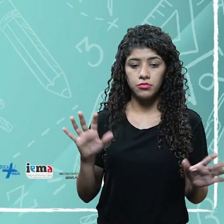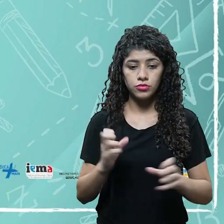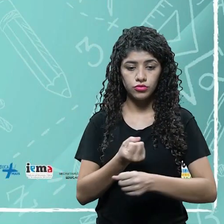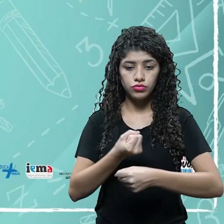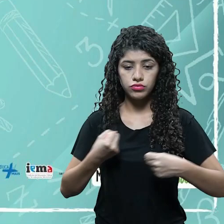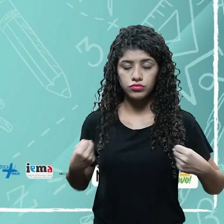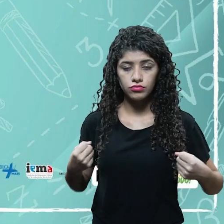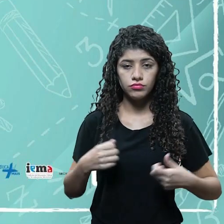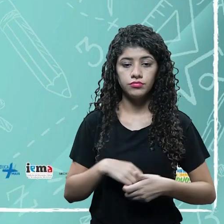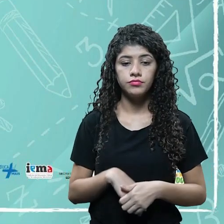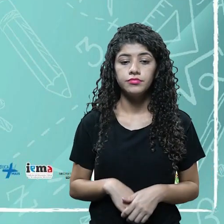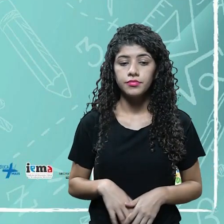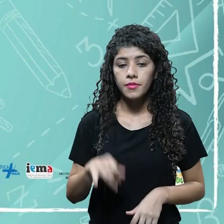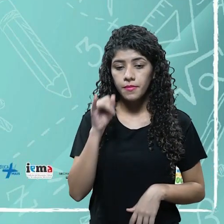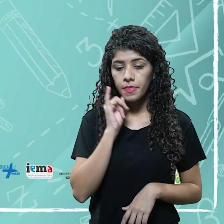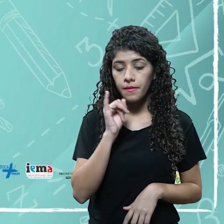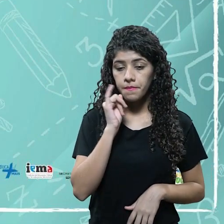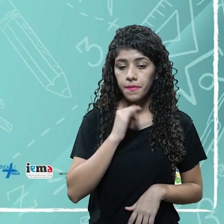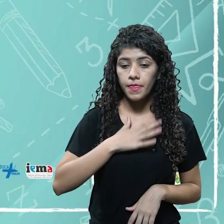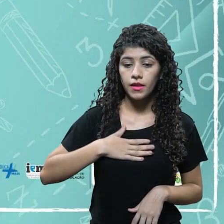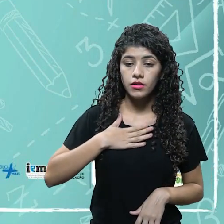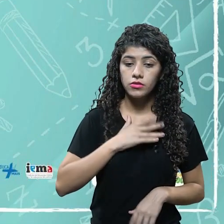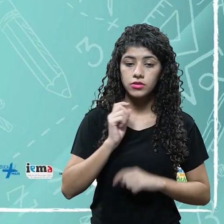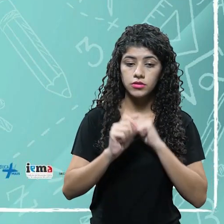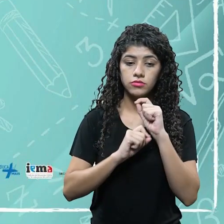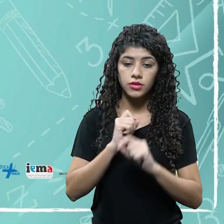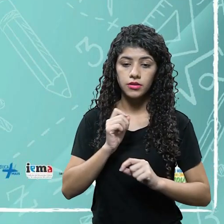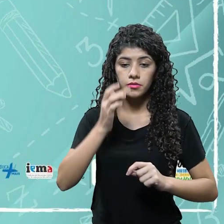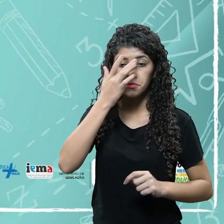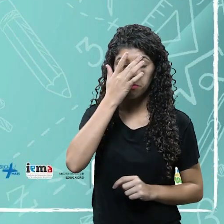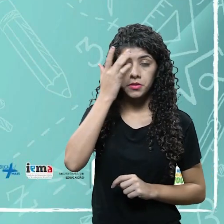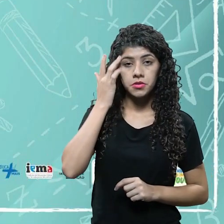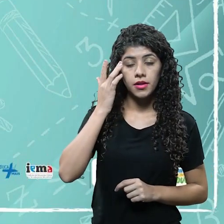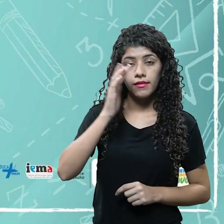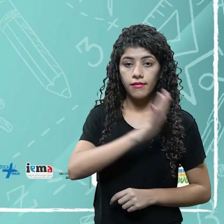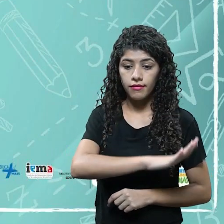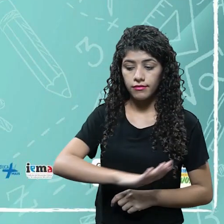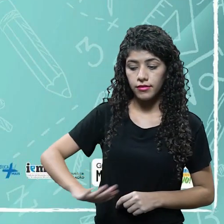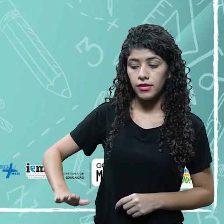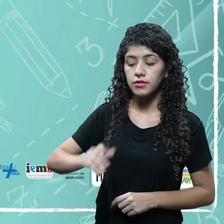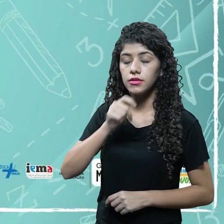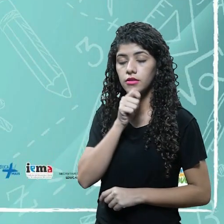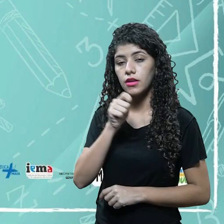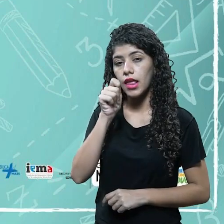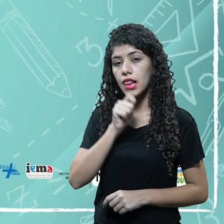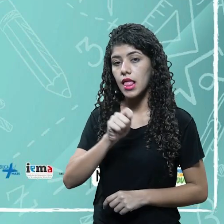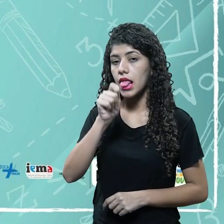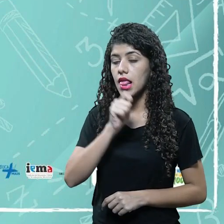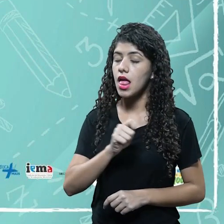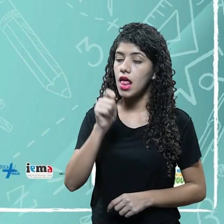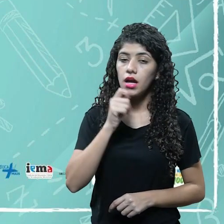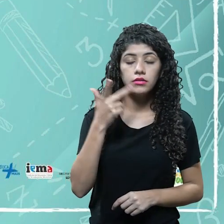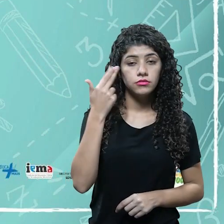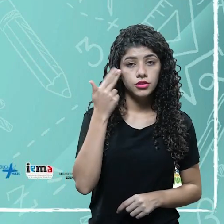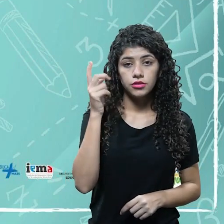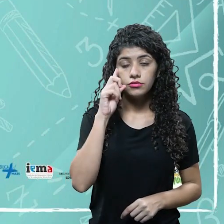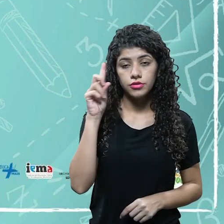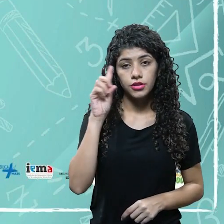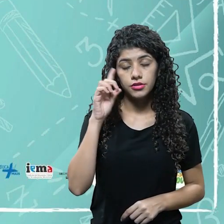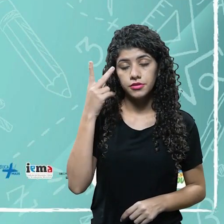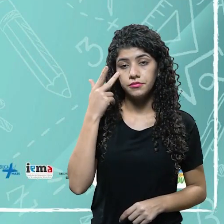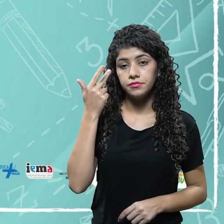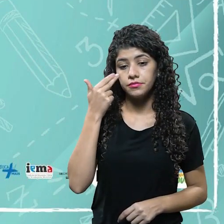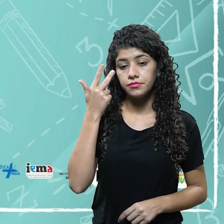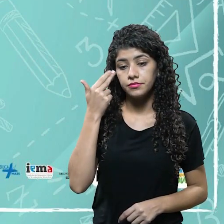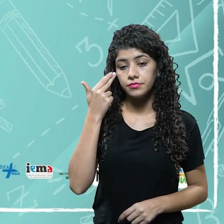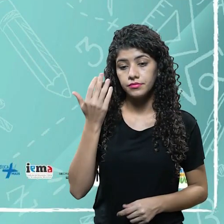esse exemplo aqui eu gostei muito dele. Uma criança, tá, comendo picolé, um simples picolé do dia a dia. Isso é comum para todos nós, tá?